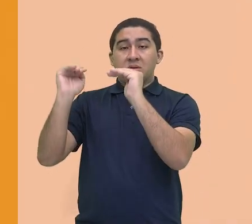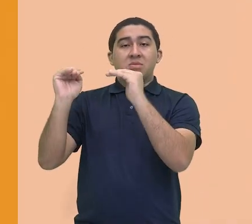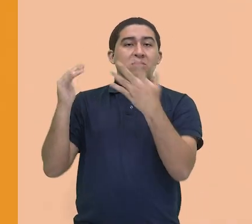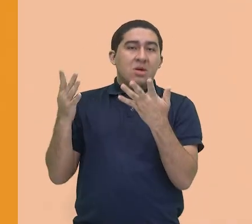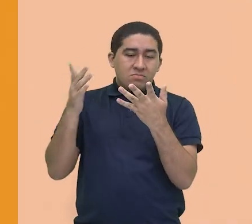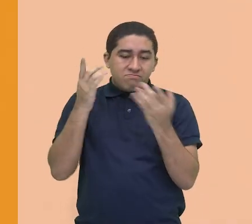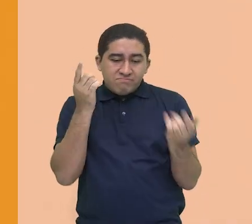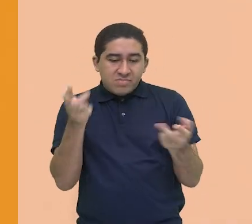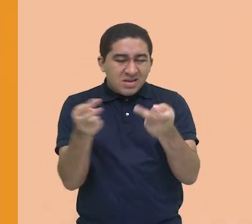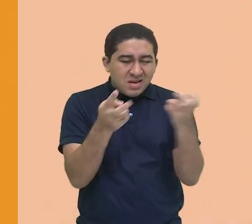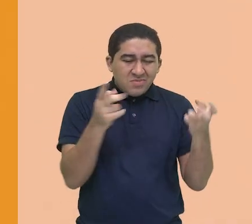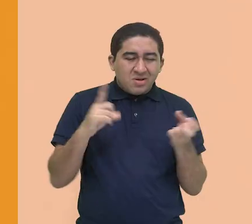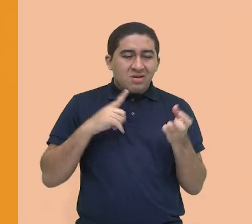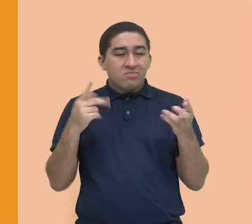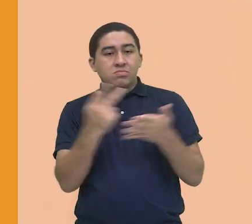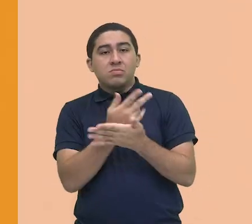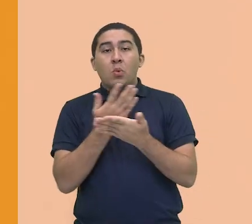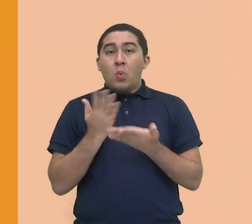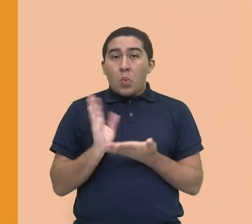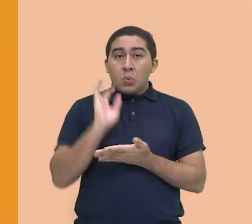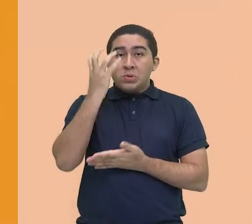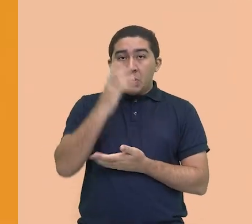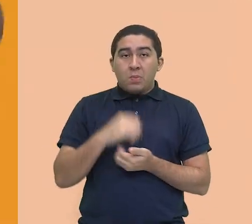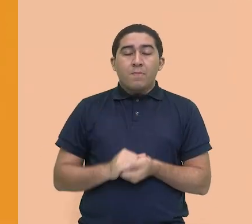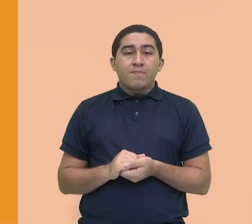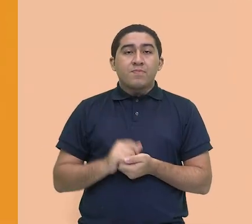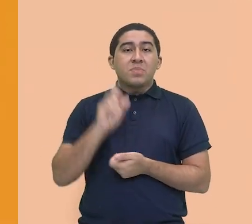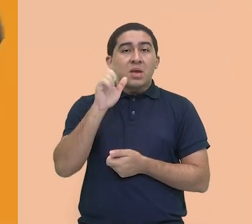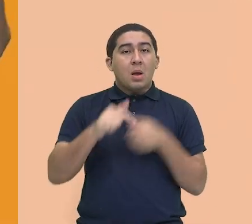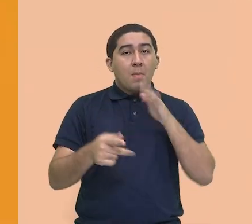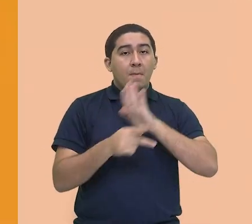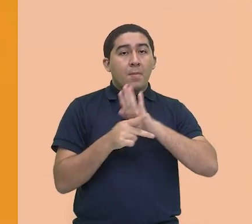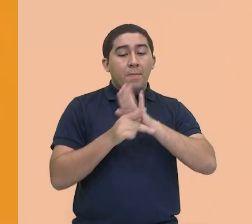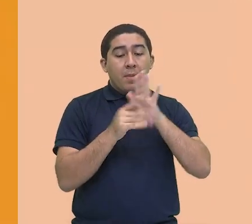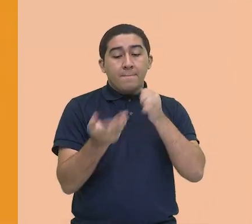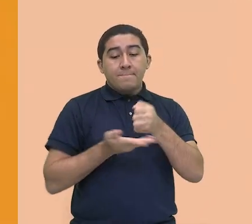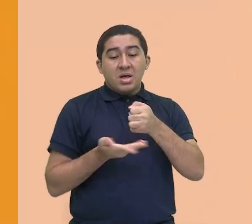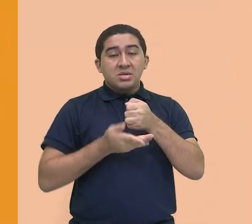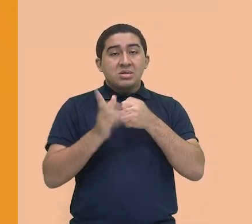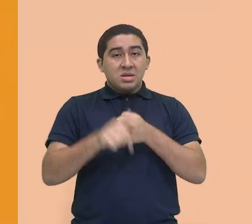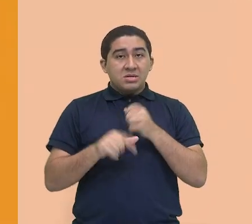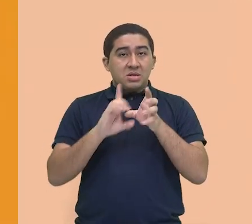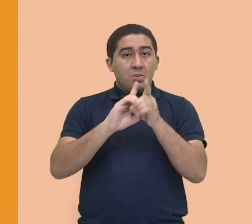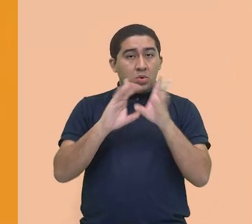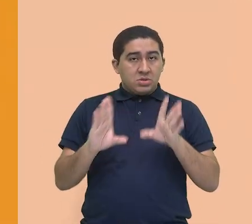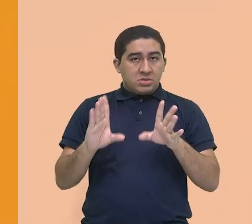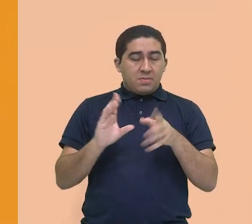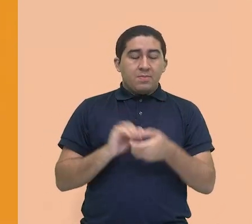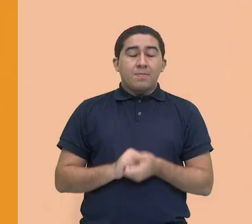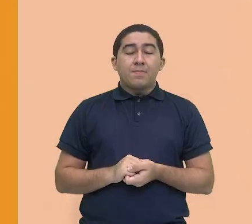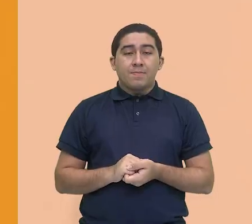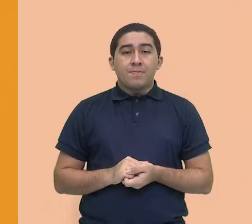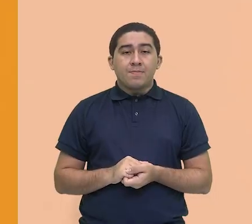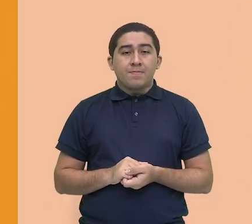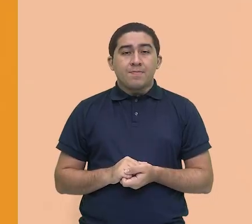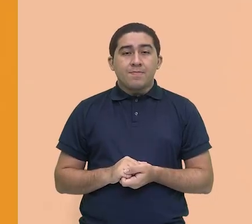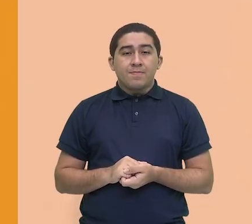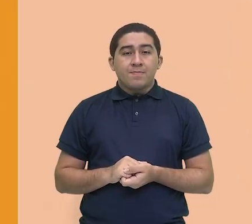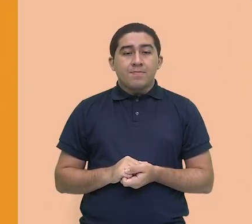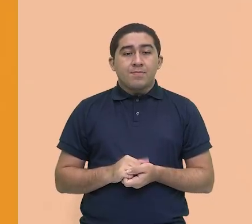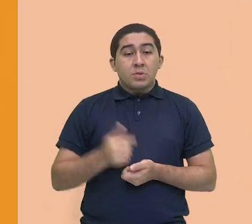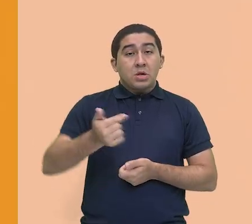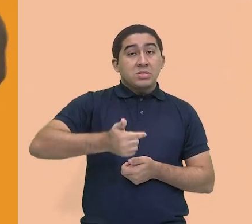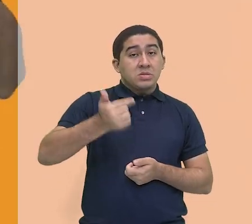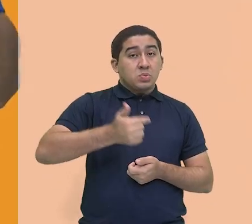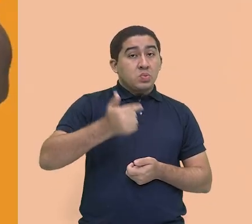errada que está acontecendo. Tá? Então, é um dos pilares desse Estado democrático de direito. O